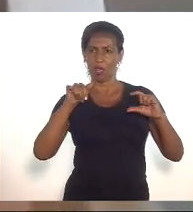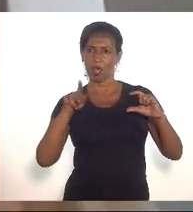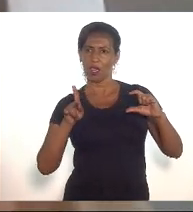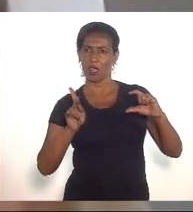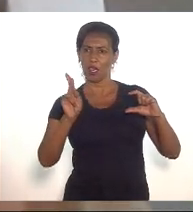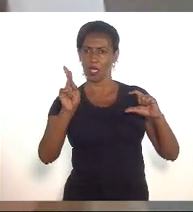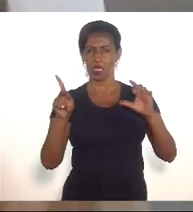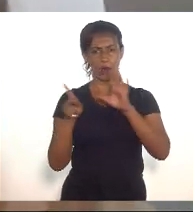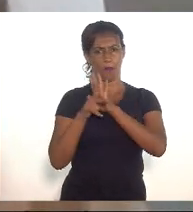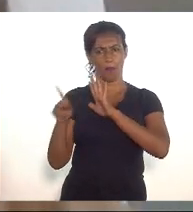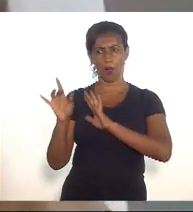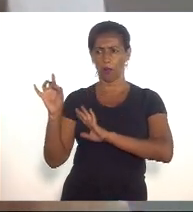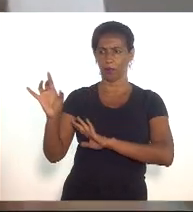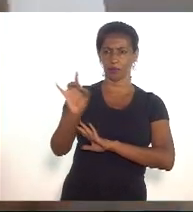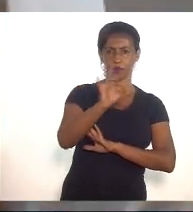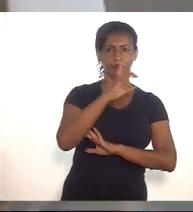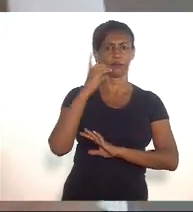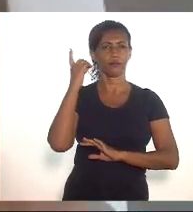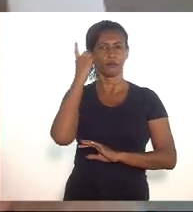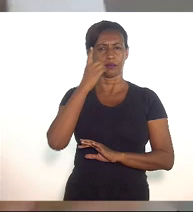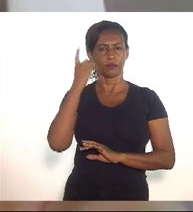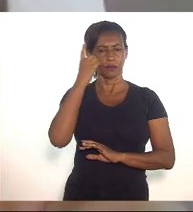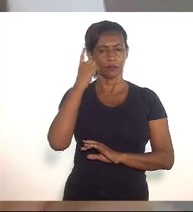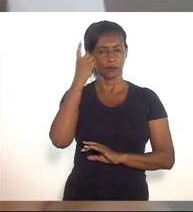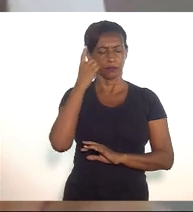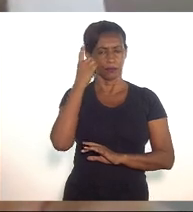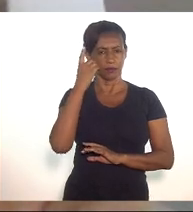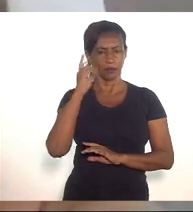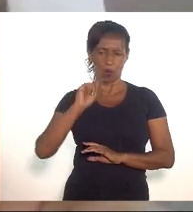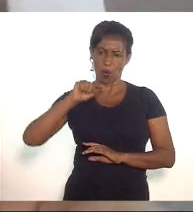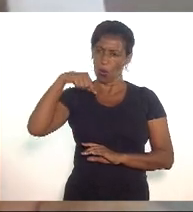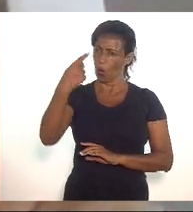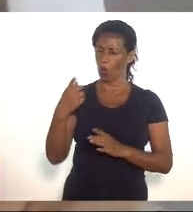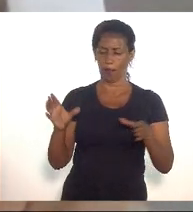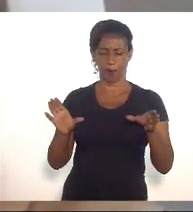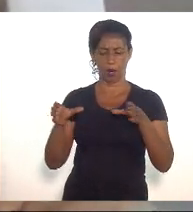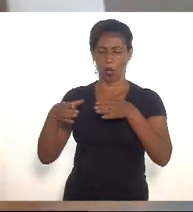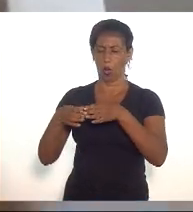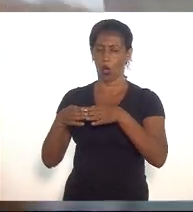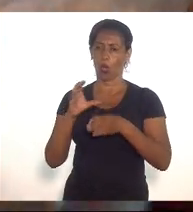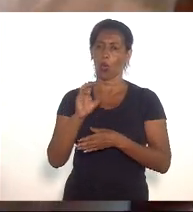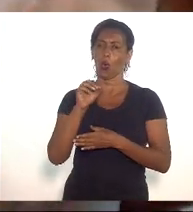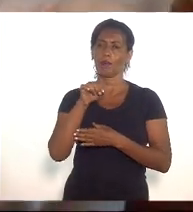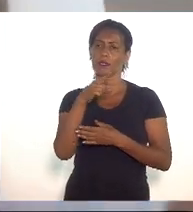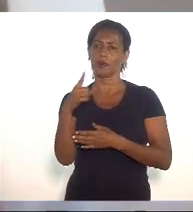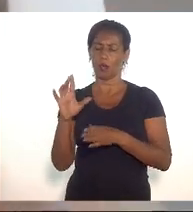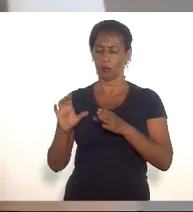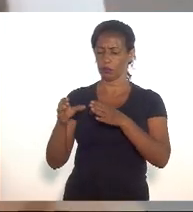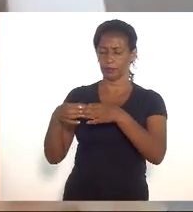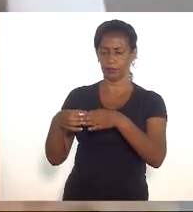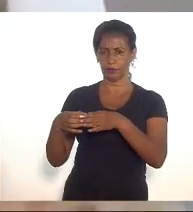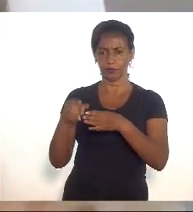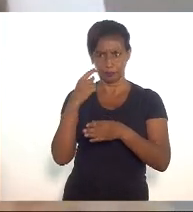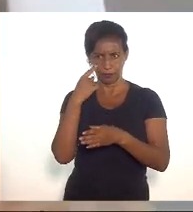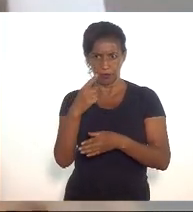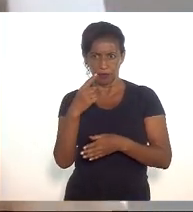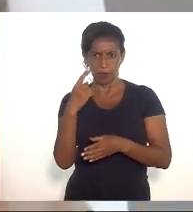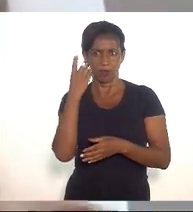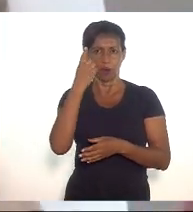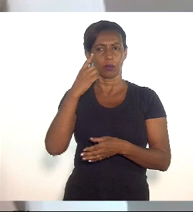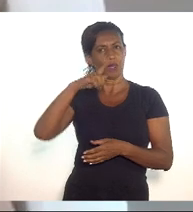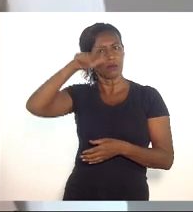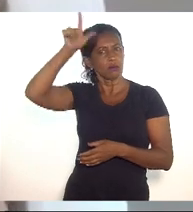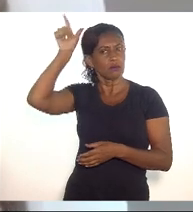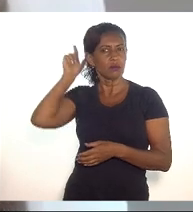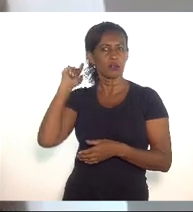específico de usuário para cada um dos senhores ou para a próxima comissão, para a própria comissão, viu, deputado Luiz Paulo? Em